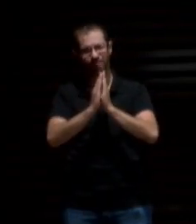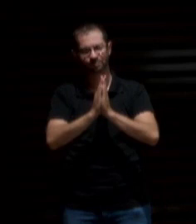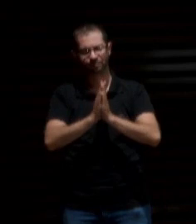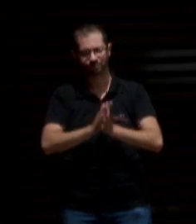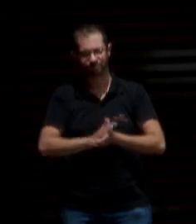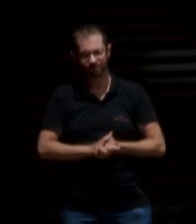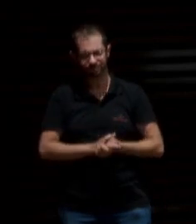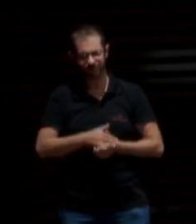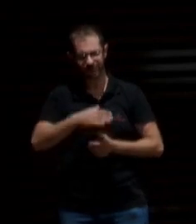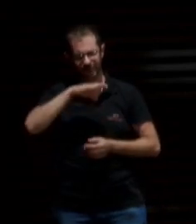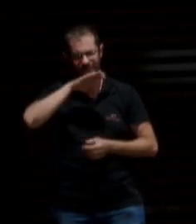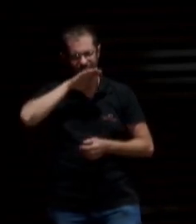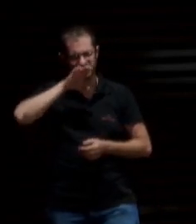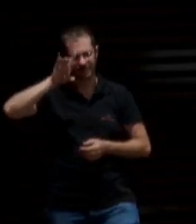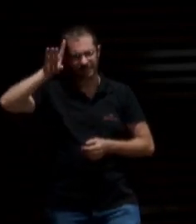Ó meu Pai,